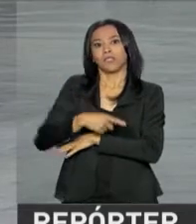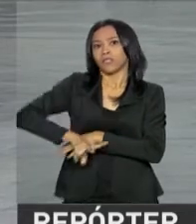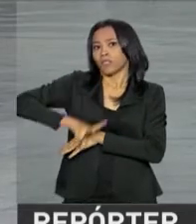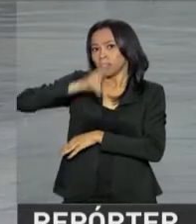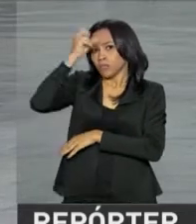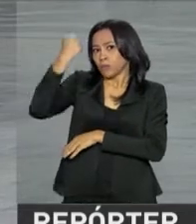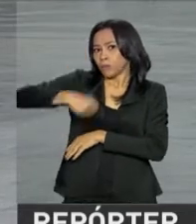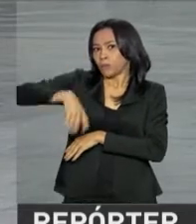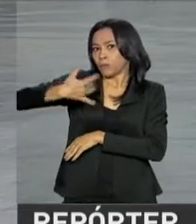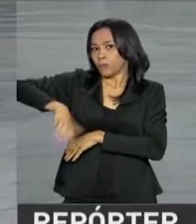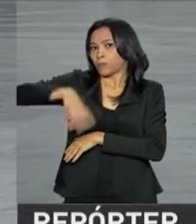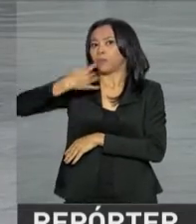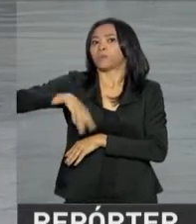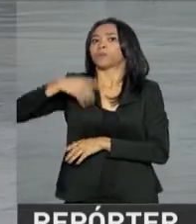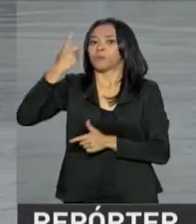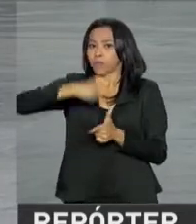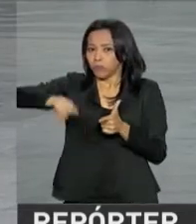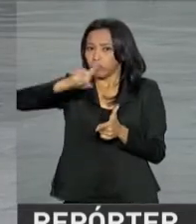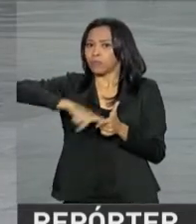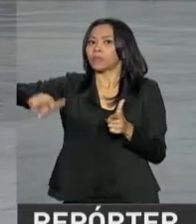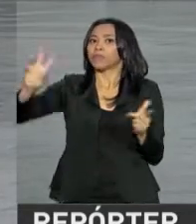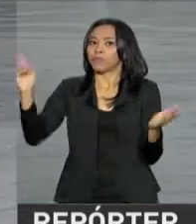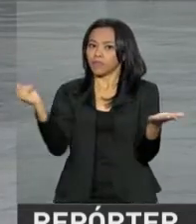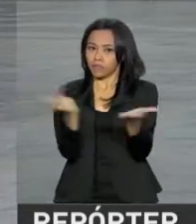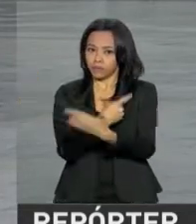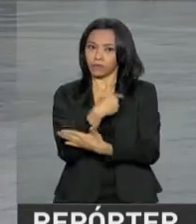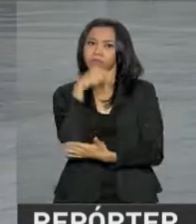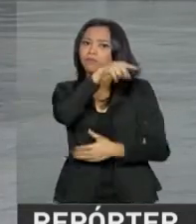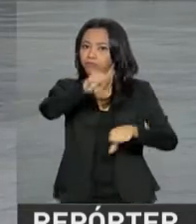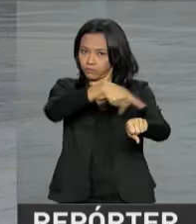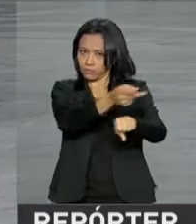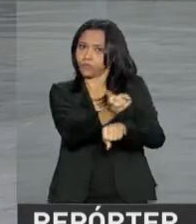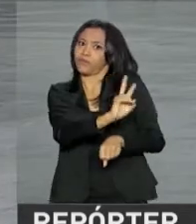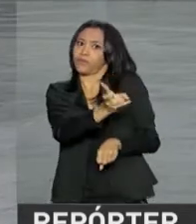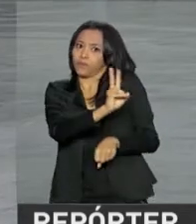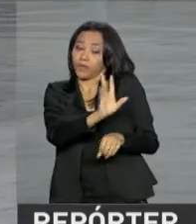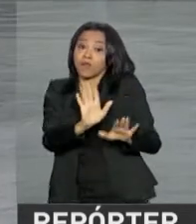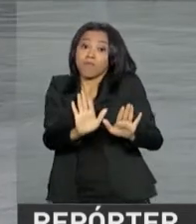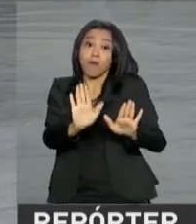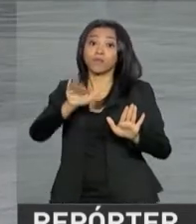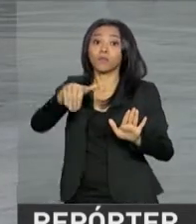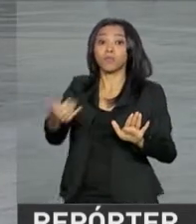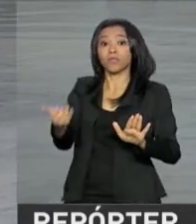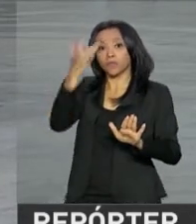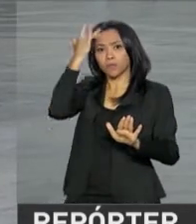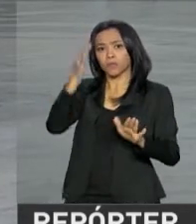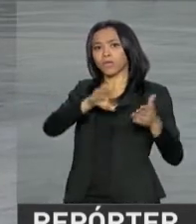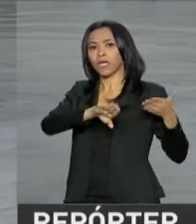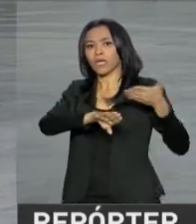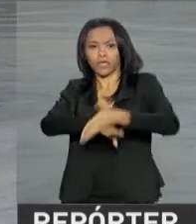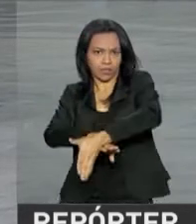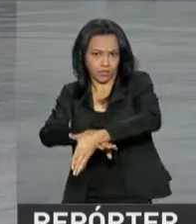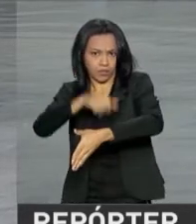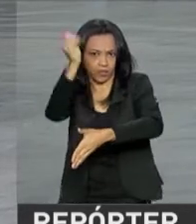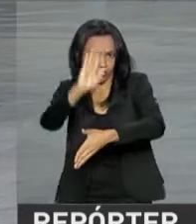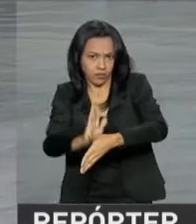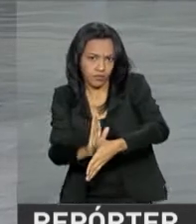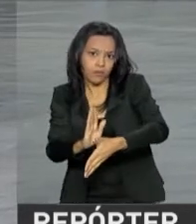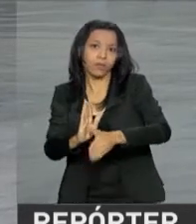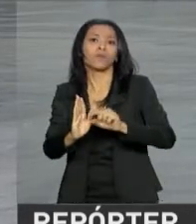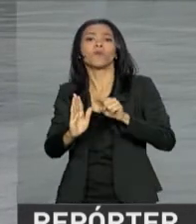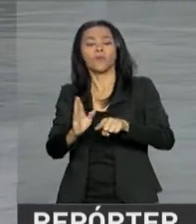mais a crise humanitária na venezuela é venezuela mas quando os imigrantes que cruzam a fronteira e entrou no brasil